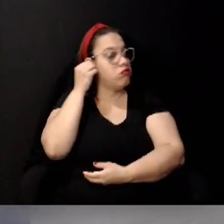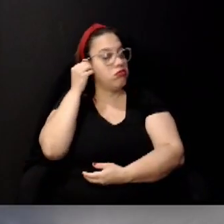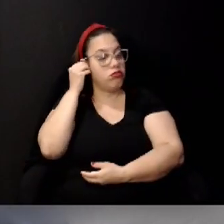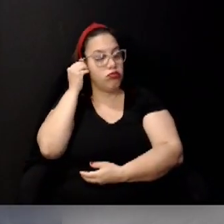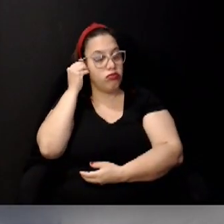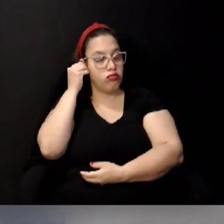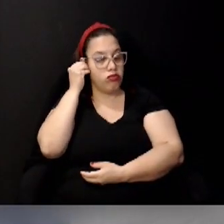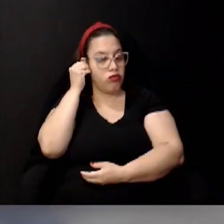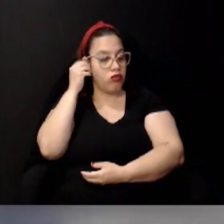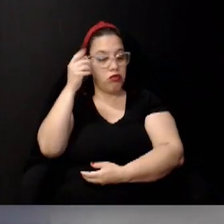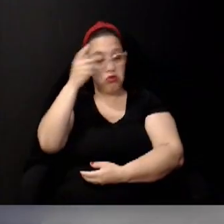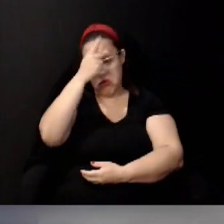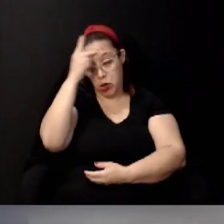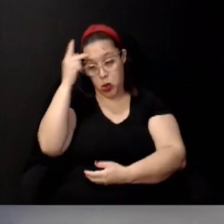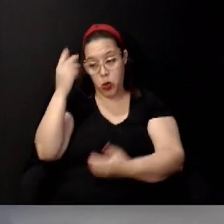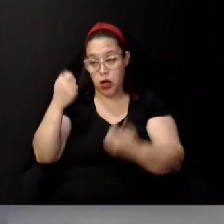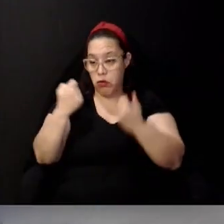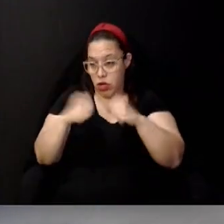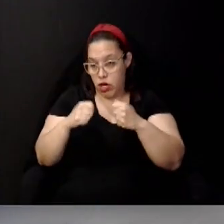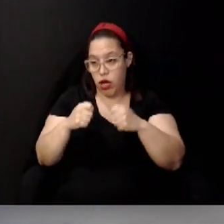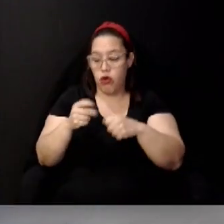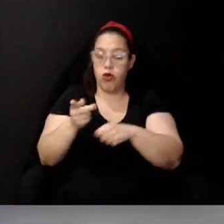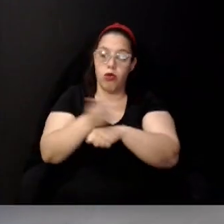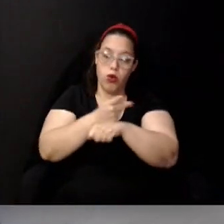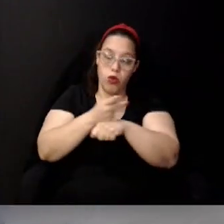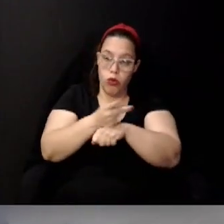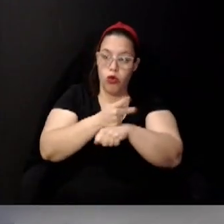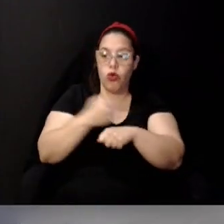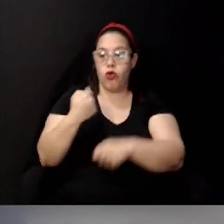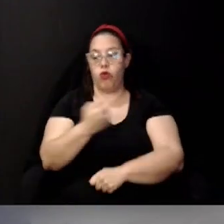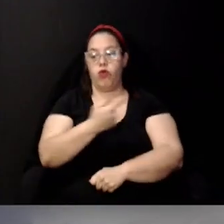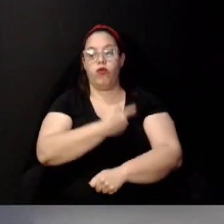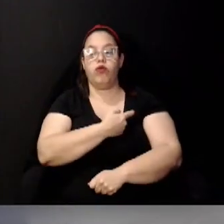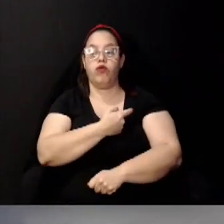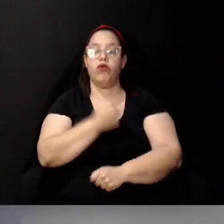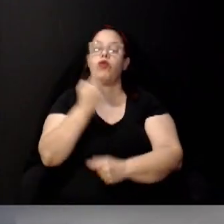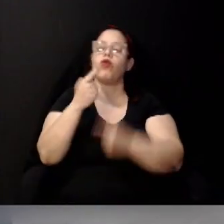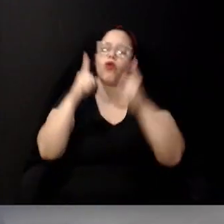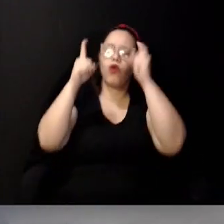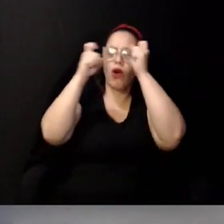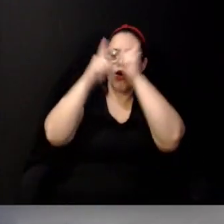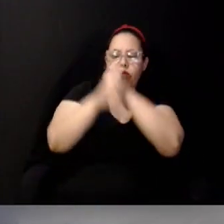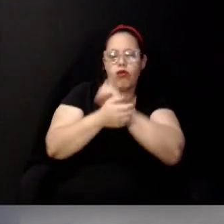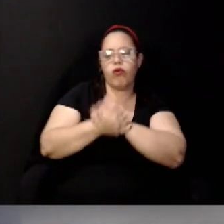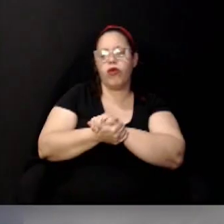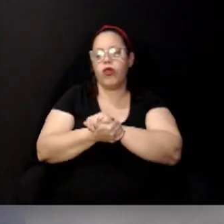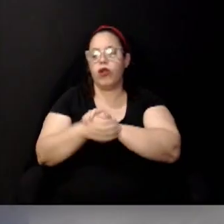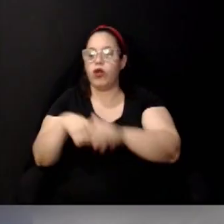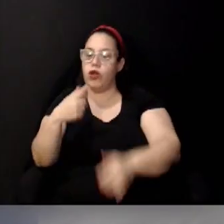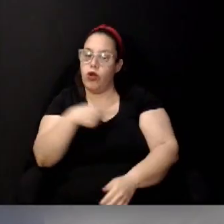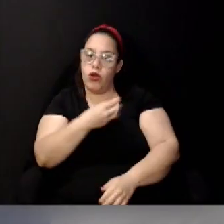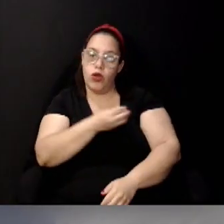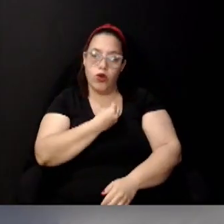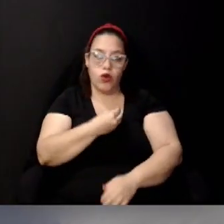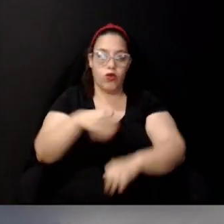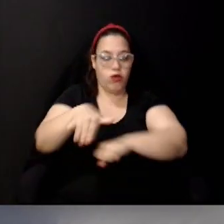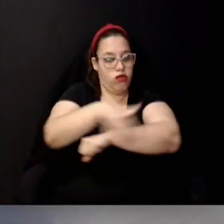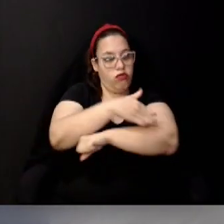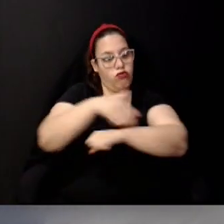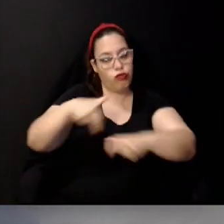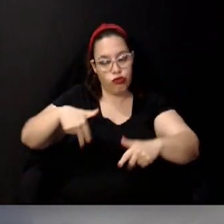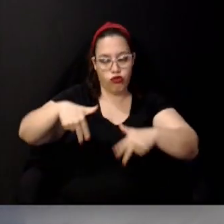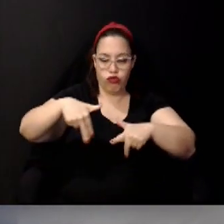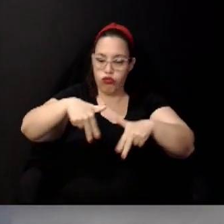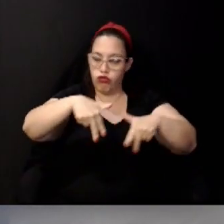que nos passam, que nos procuram, falando um pouquinho dessa dificuldade. A nossa vivência na rua, eu procuro andar bastante pela